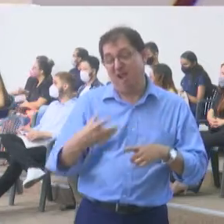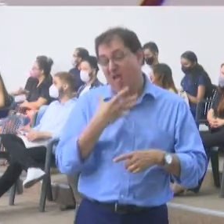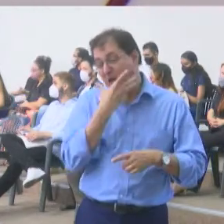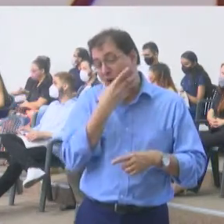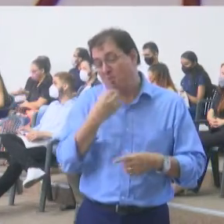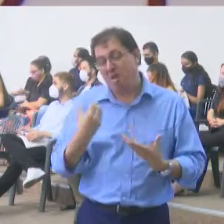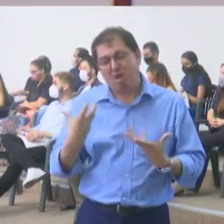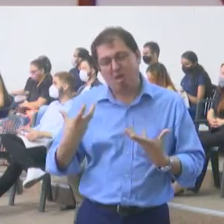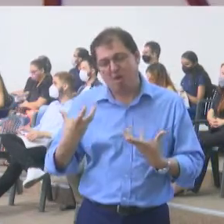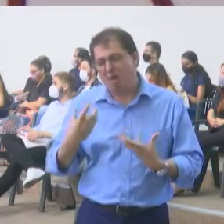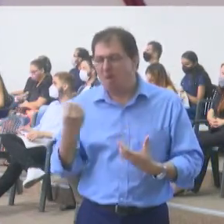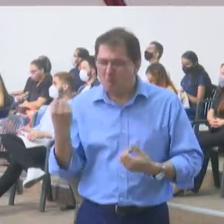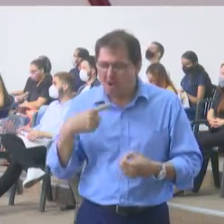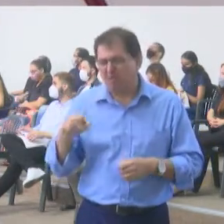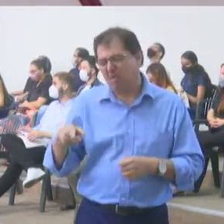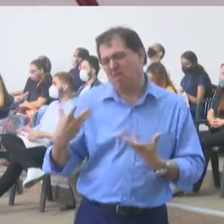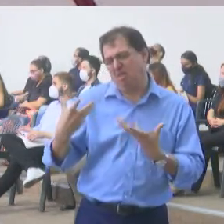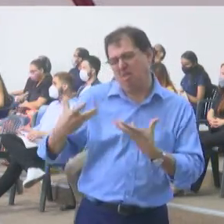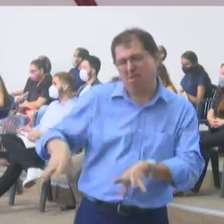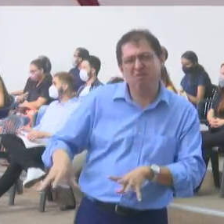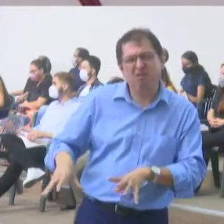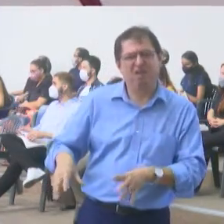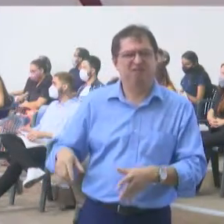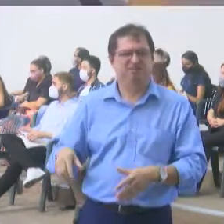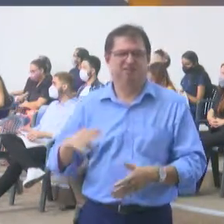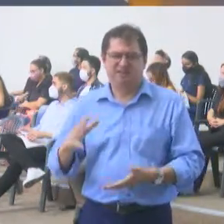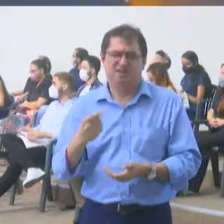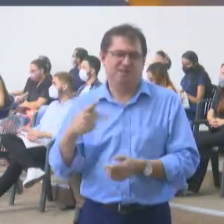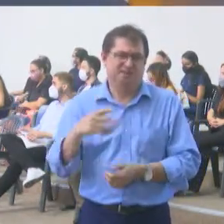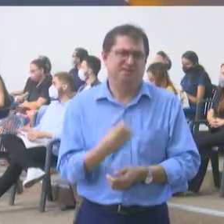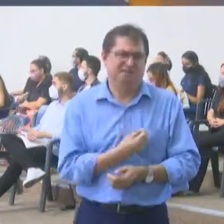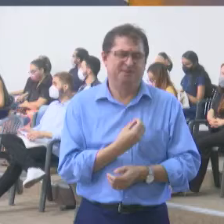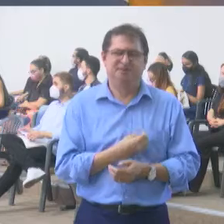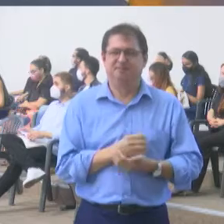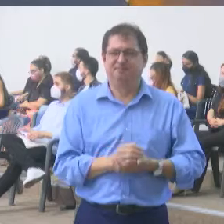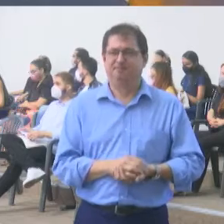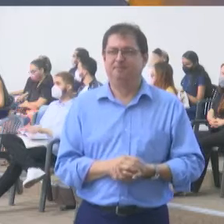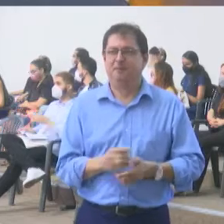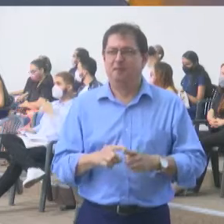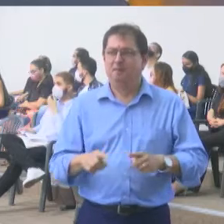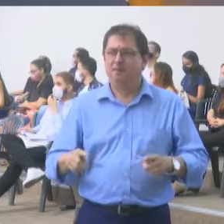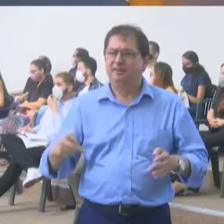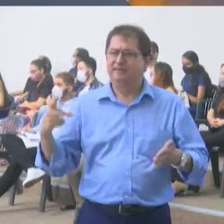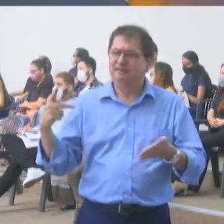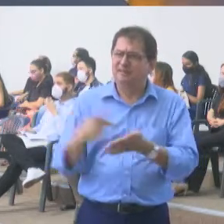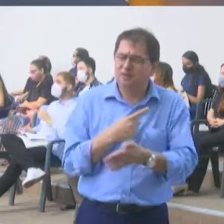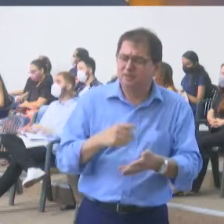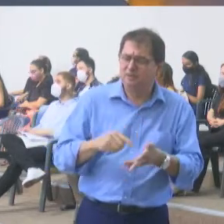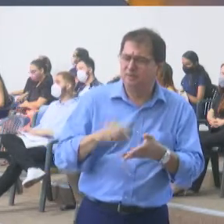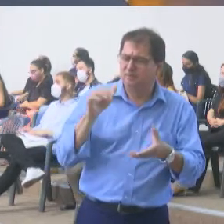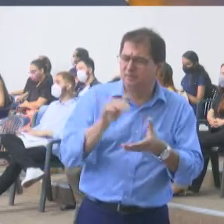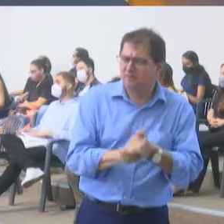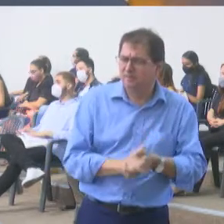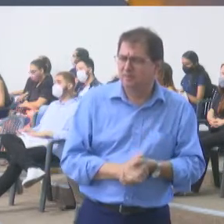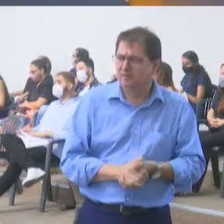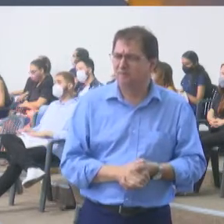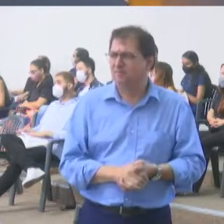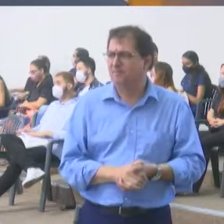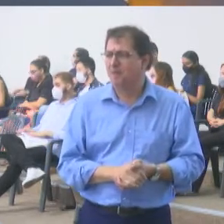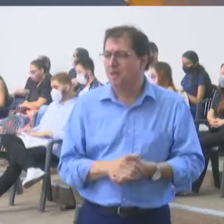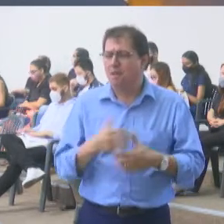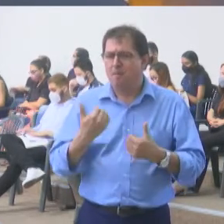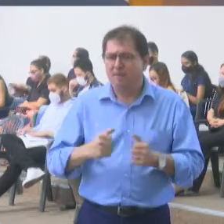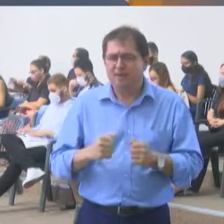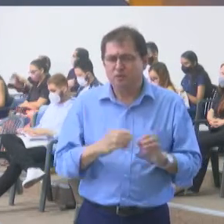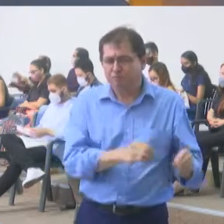parte aqui a Bíblia não diz, mas o casamento aconteceu e houve a transferência de direito, versículo de número 8, leia para mim, por